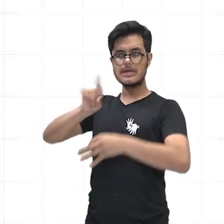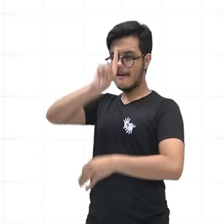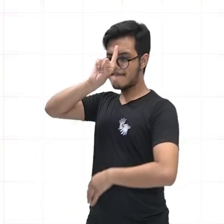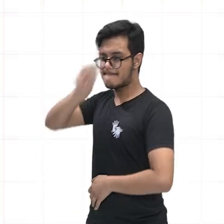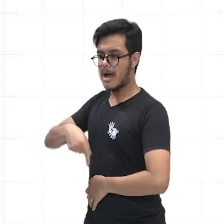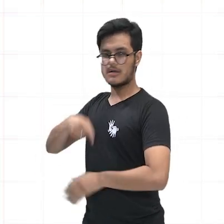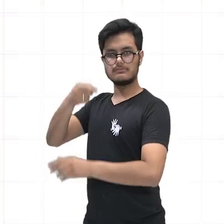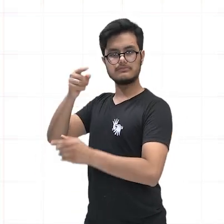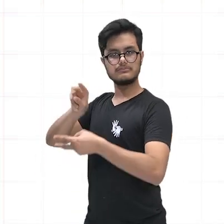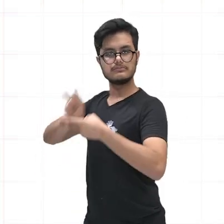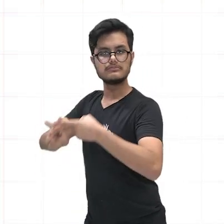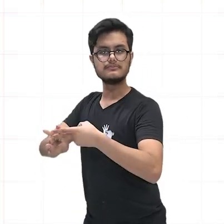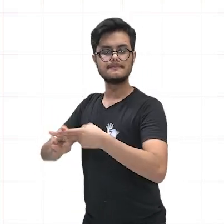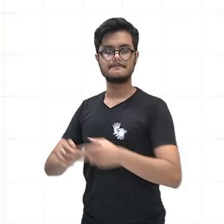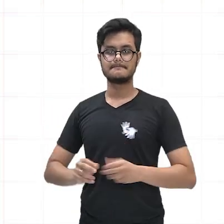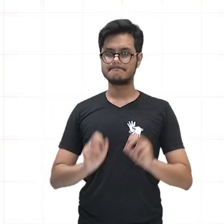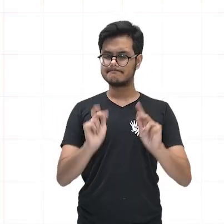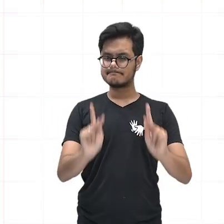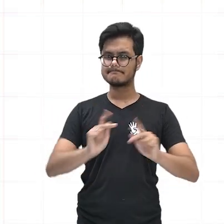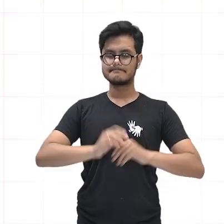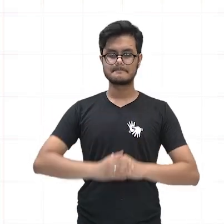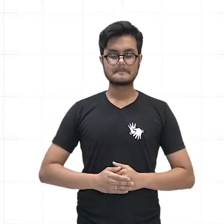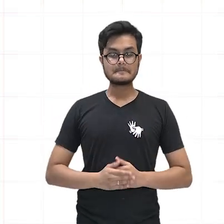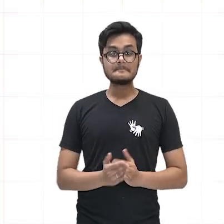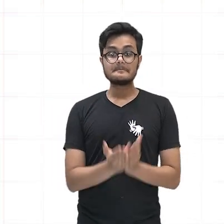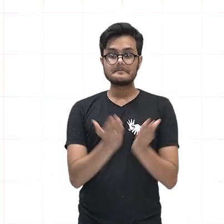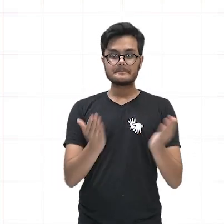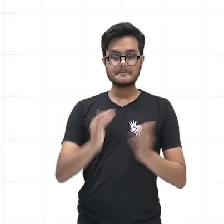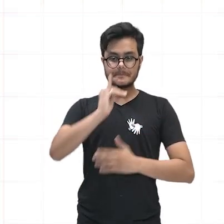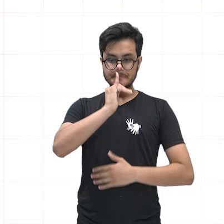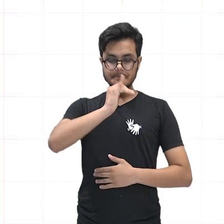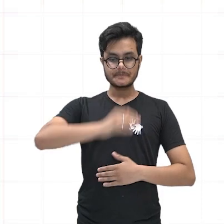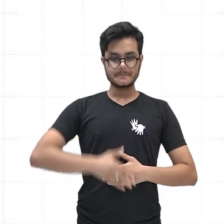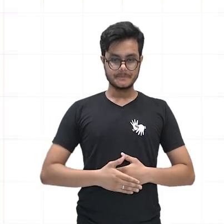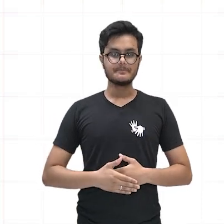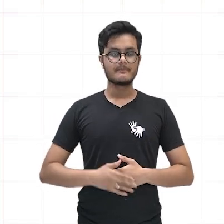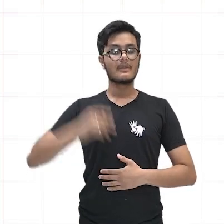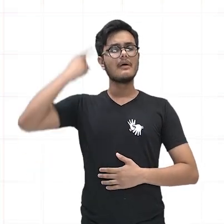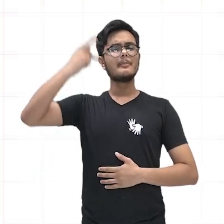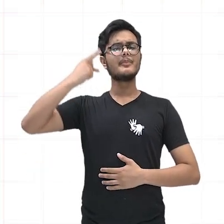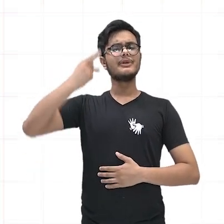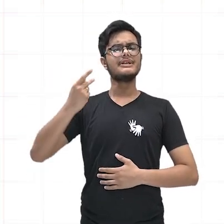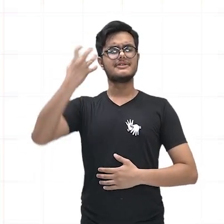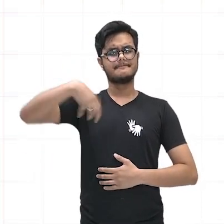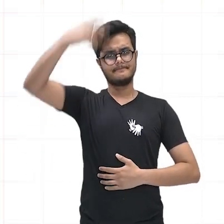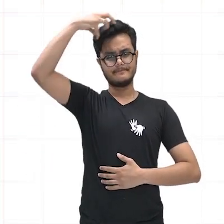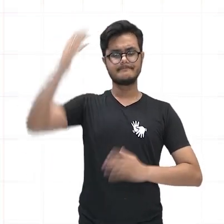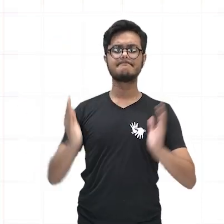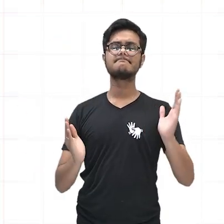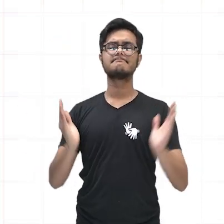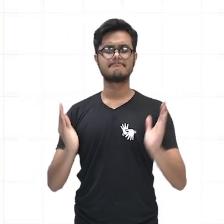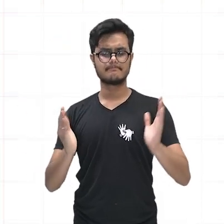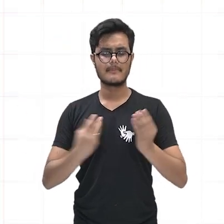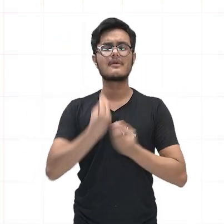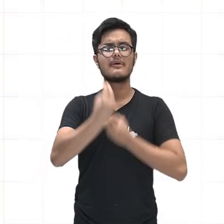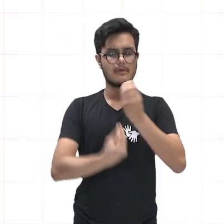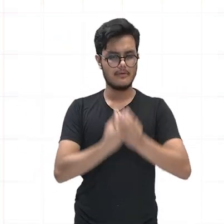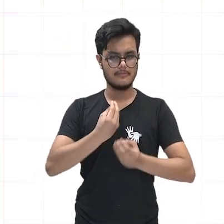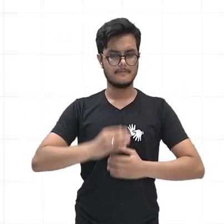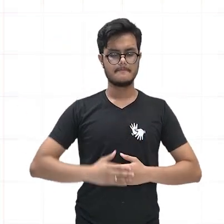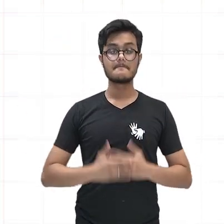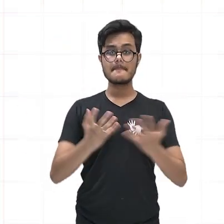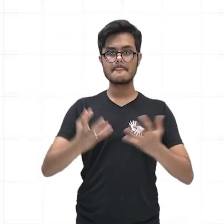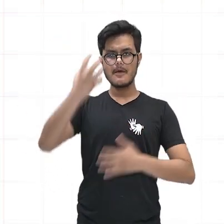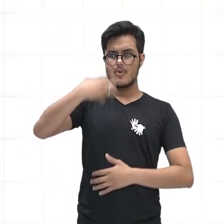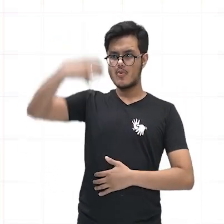certo turminha continuando ó a política no tempo da monarquia durante este período o Reid